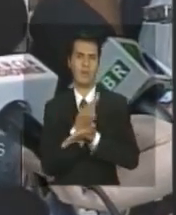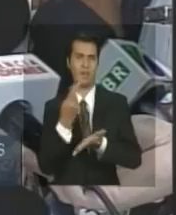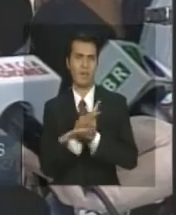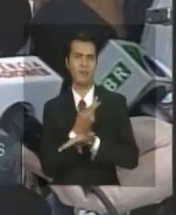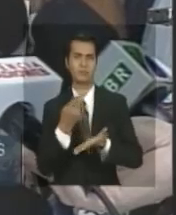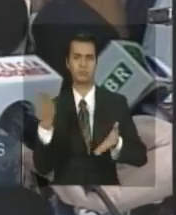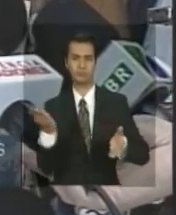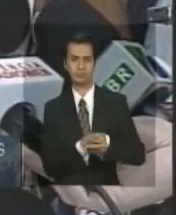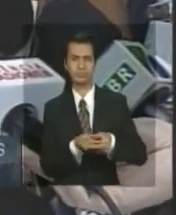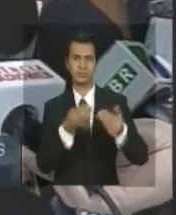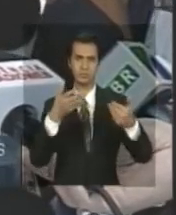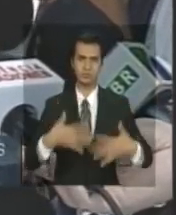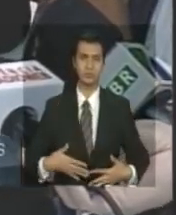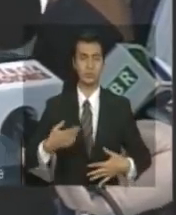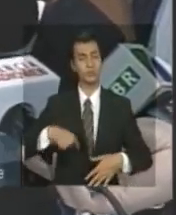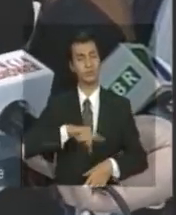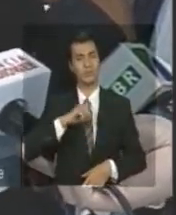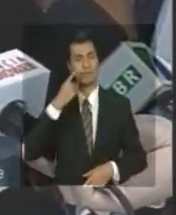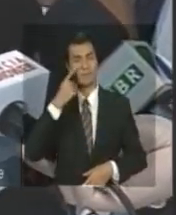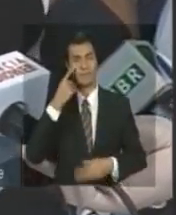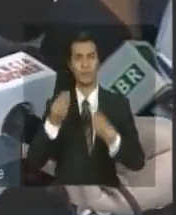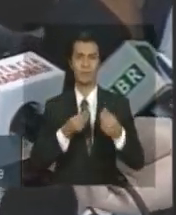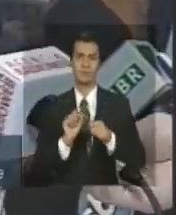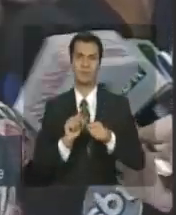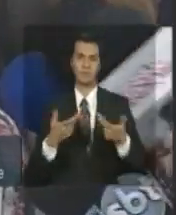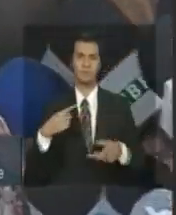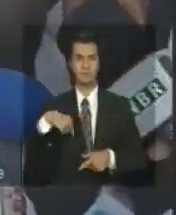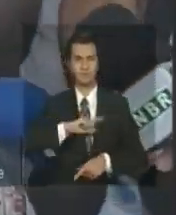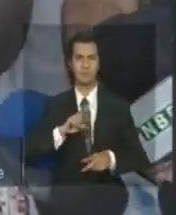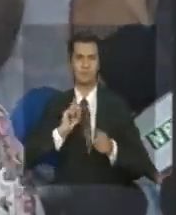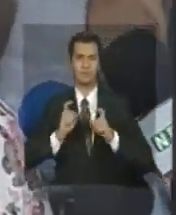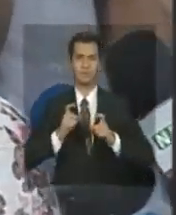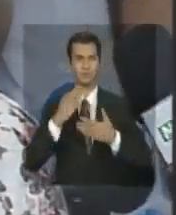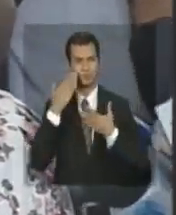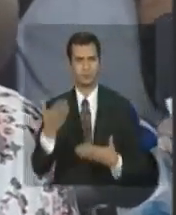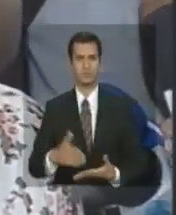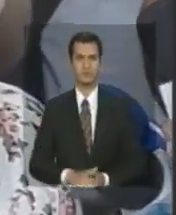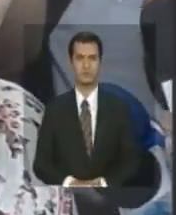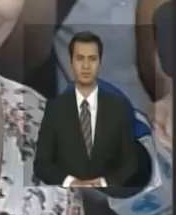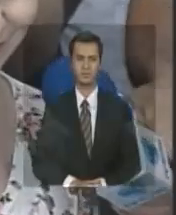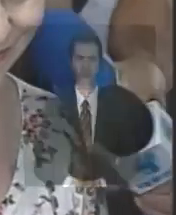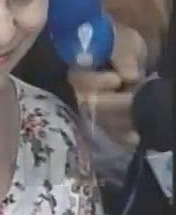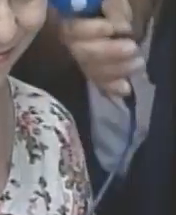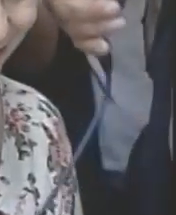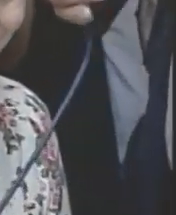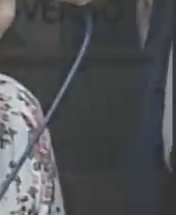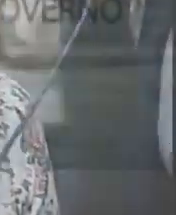ser o encaminhamento, né? Porque nós temos uma reunião de trabalho. Obrigada, gente. Obrigada.